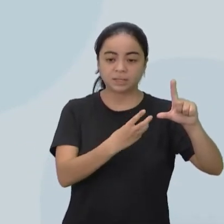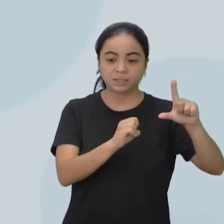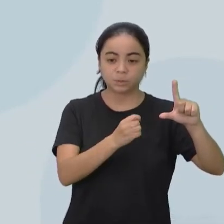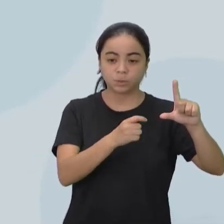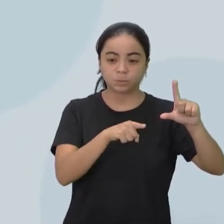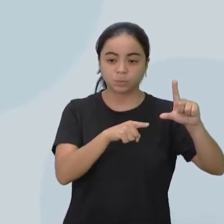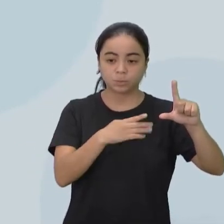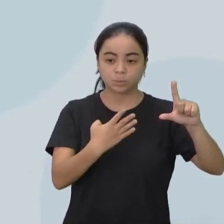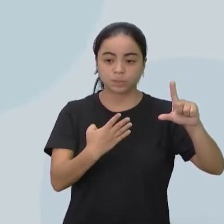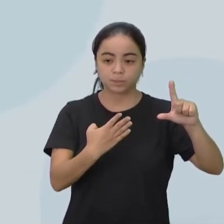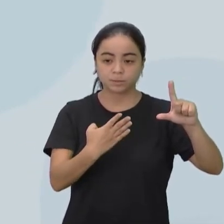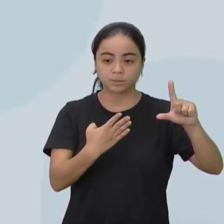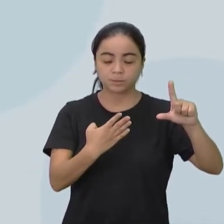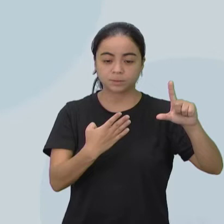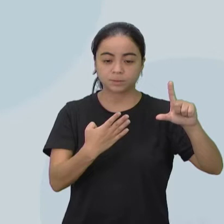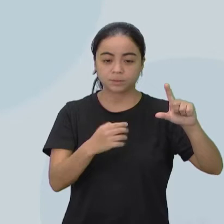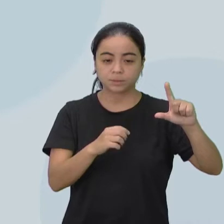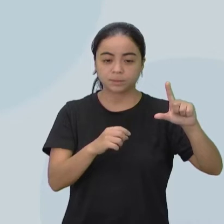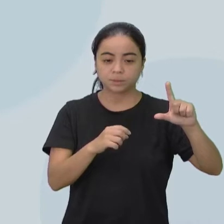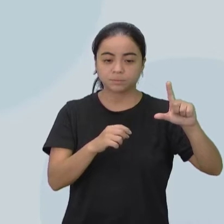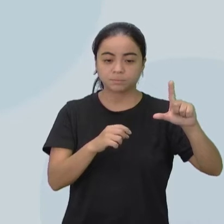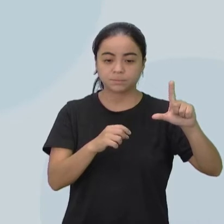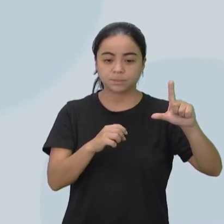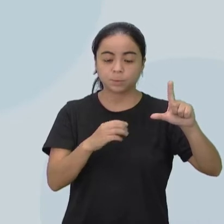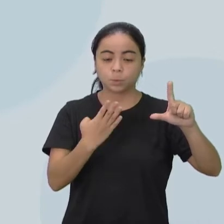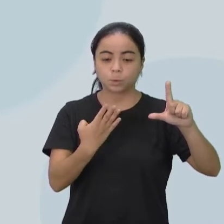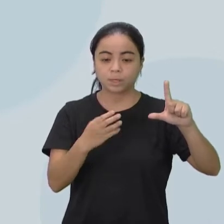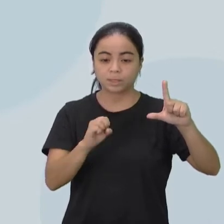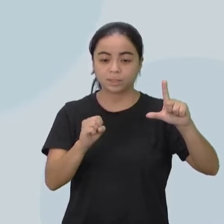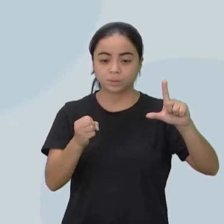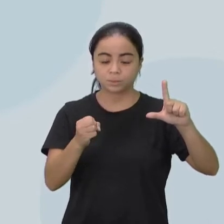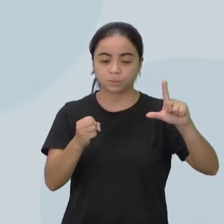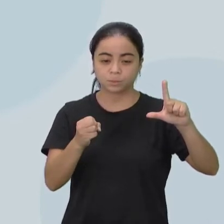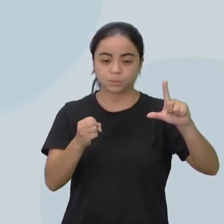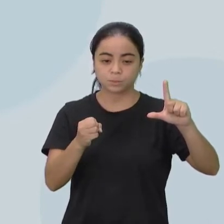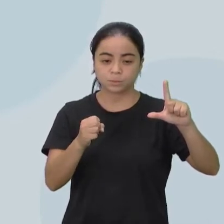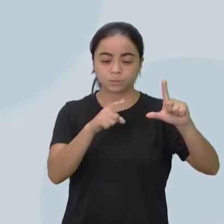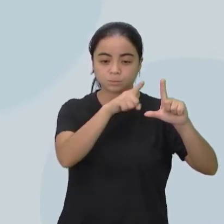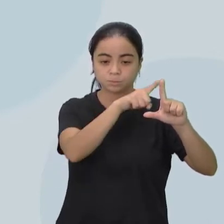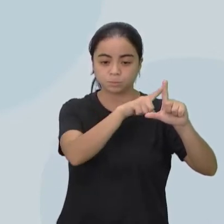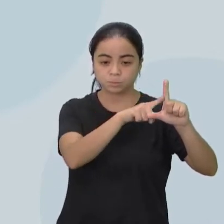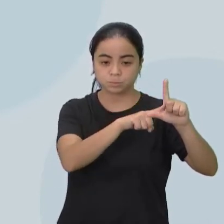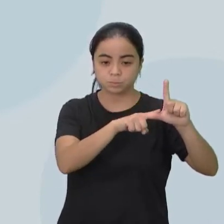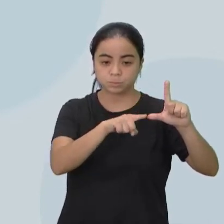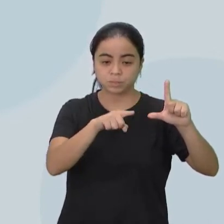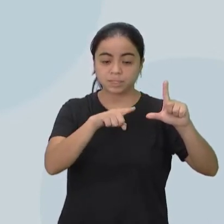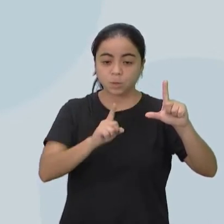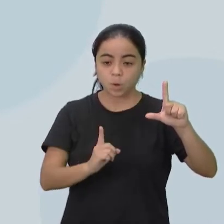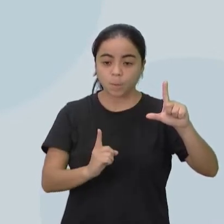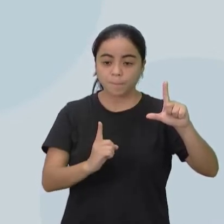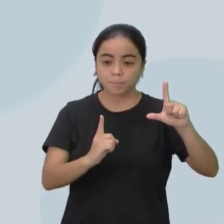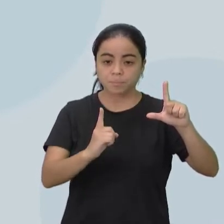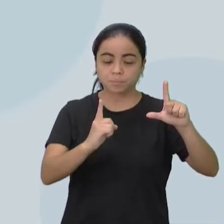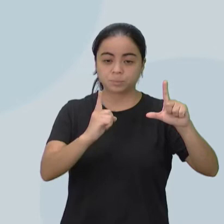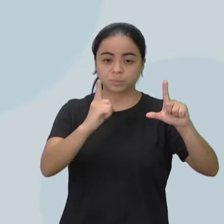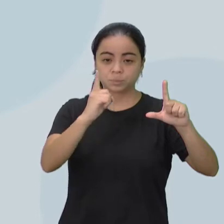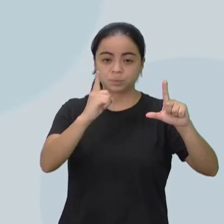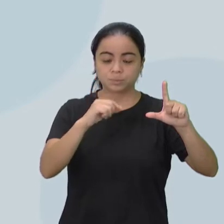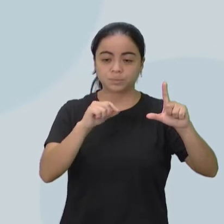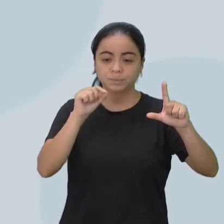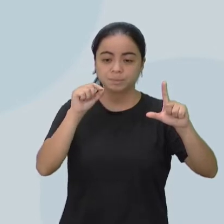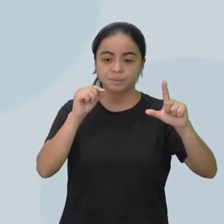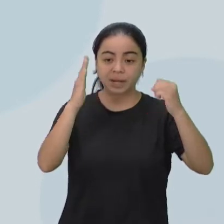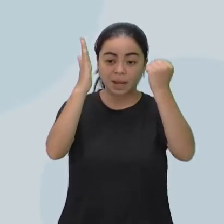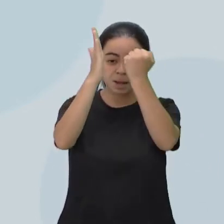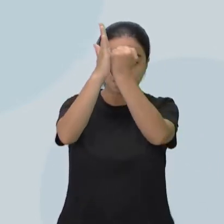38,4. E, portanto, o próximo aqui vai ser 48 segundos. E aí a gente sobe até lá em cima, né? E marca os